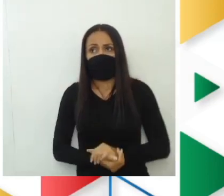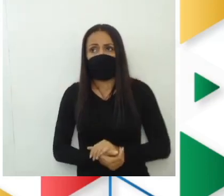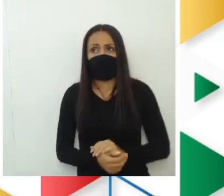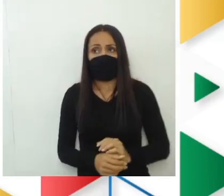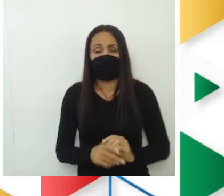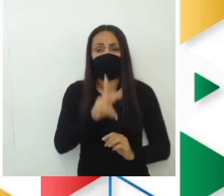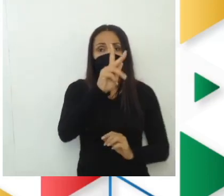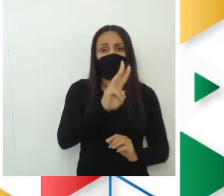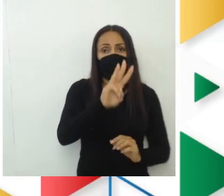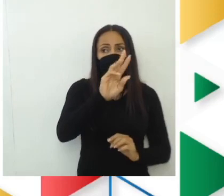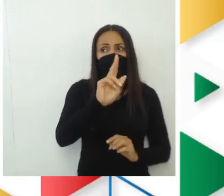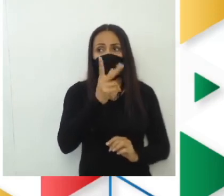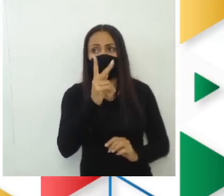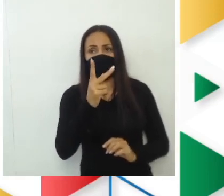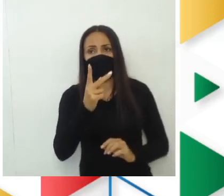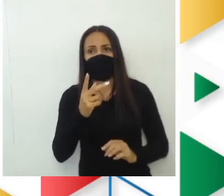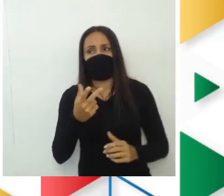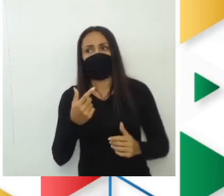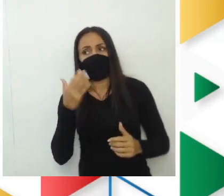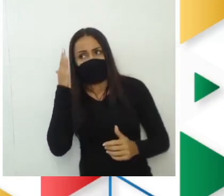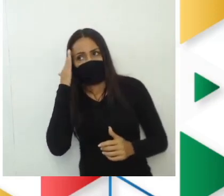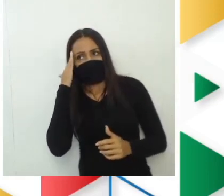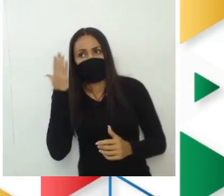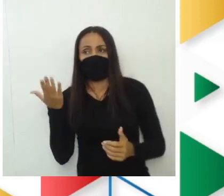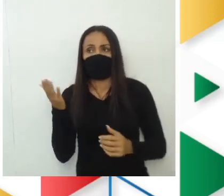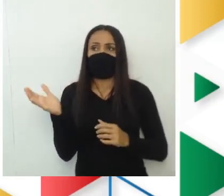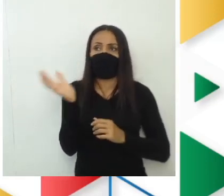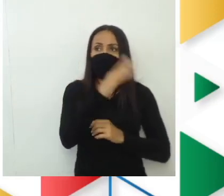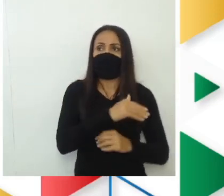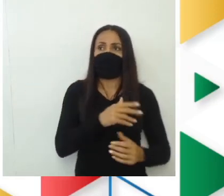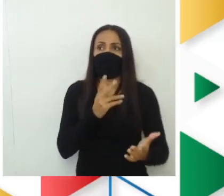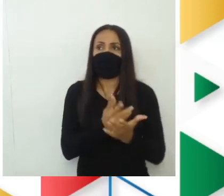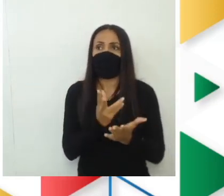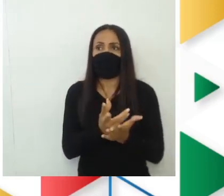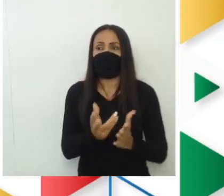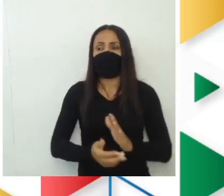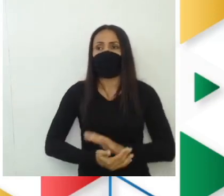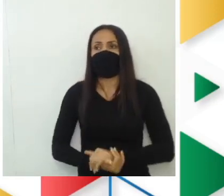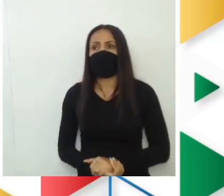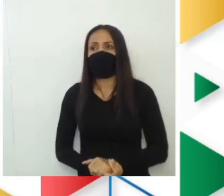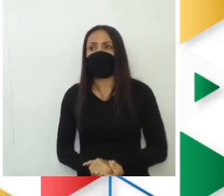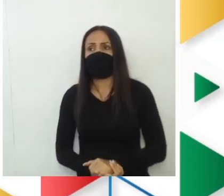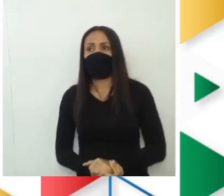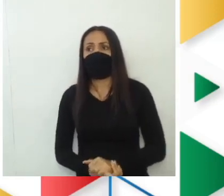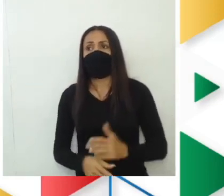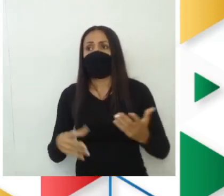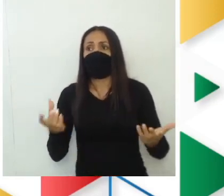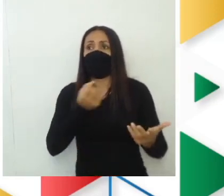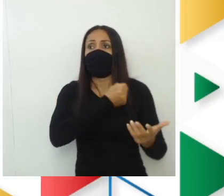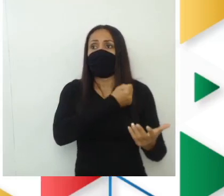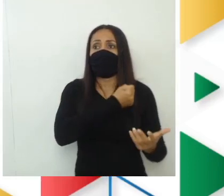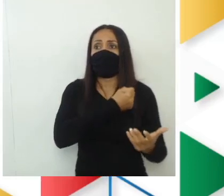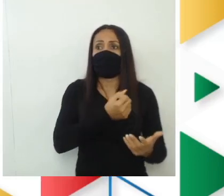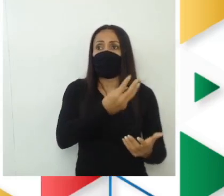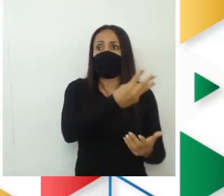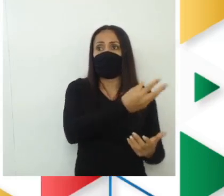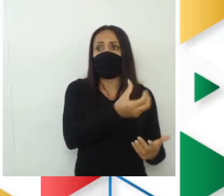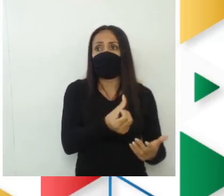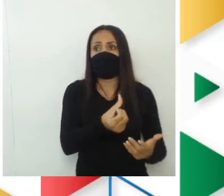traço hora, tranquilo? Então vamos lá seguir para a sexta questão. Decomponha o número